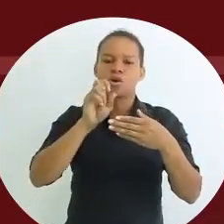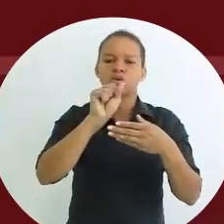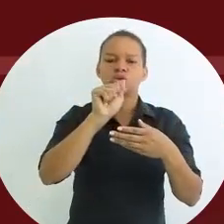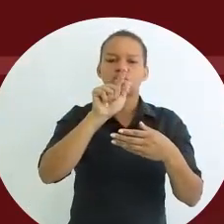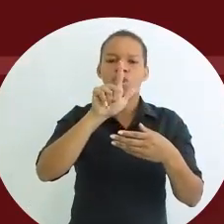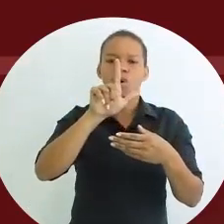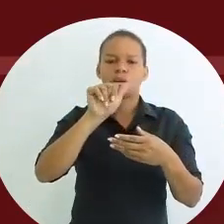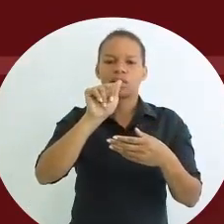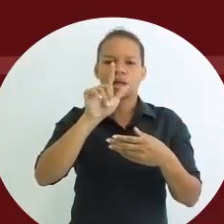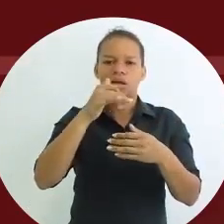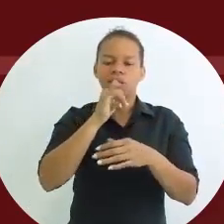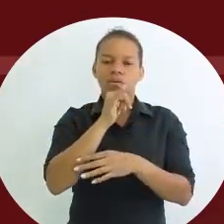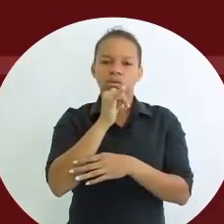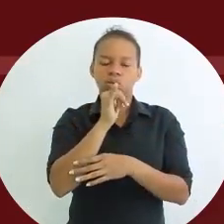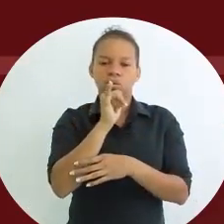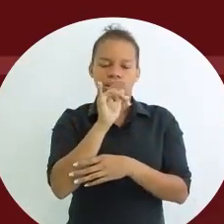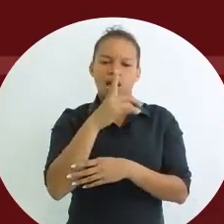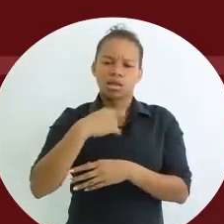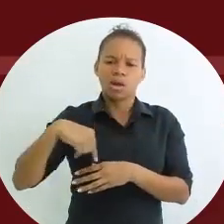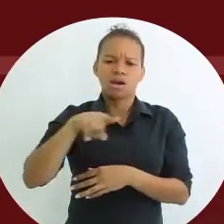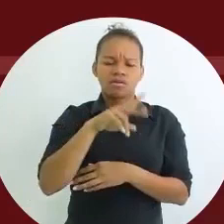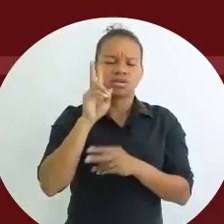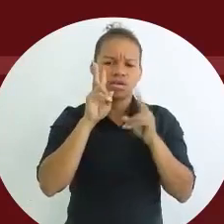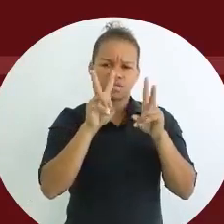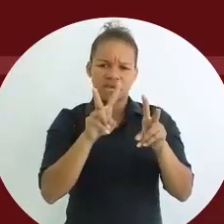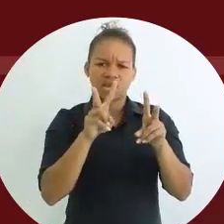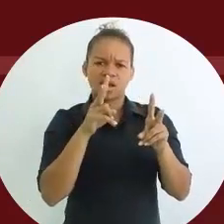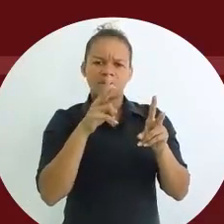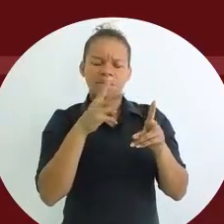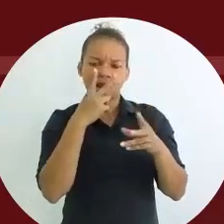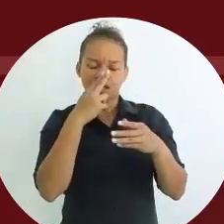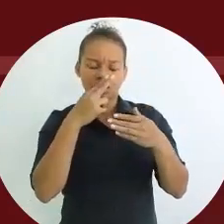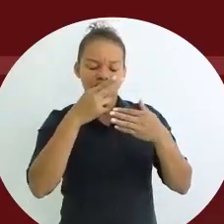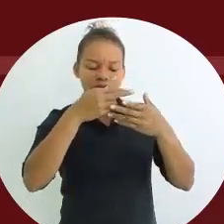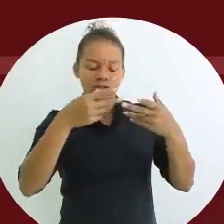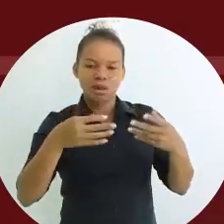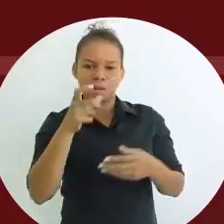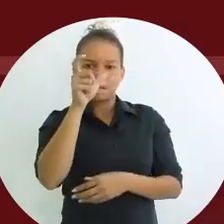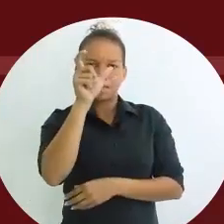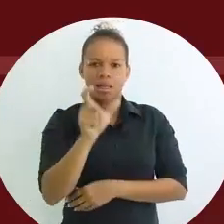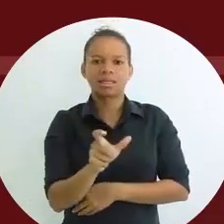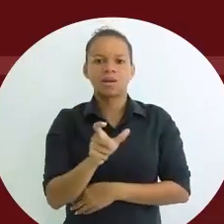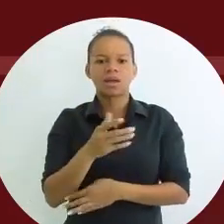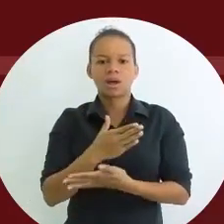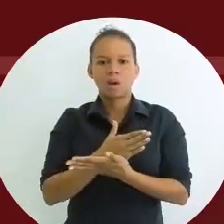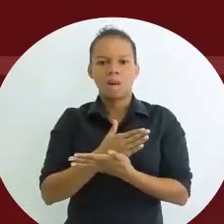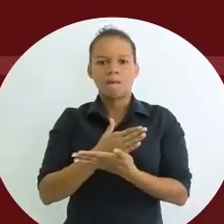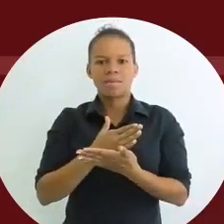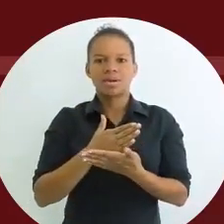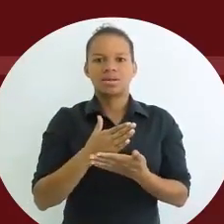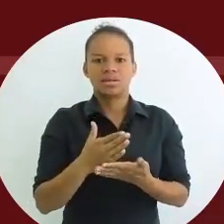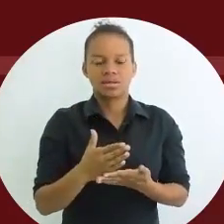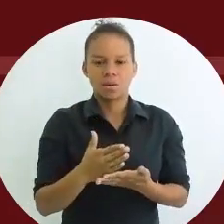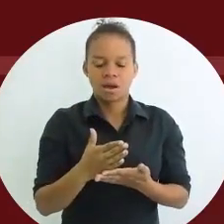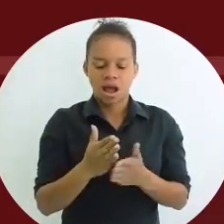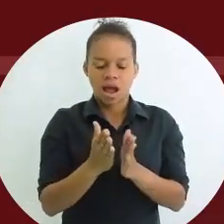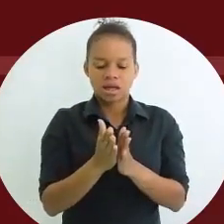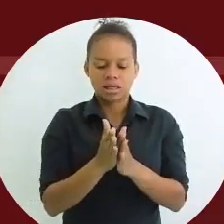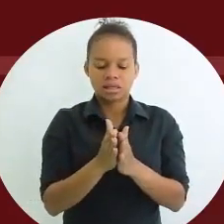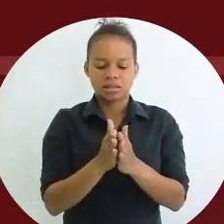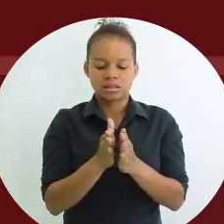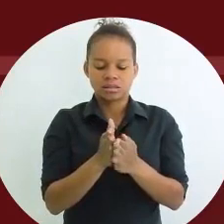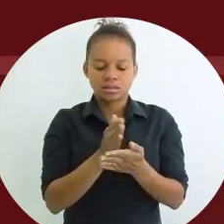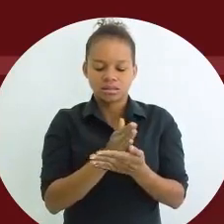grandes siderúrgicas, ela é balizada por procedimentos operacionais padrão, que iniciam desde a separação